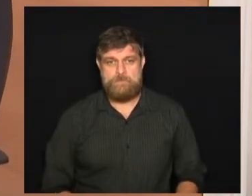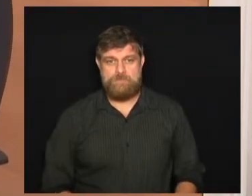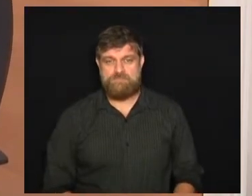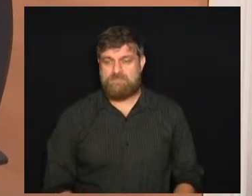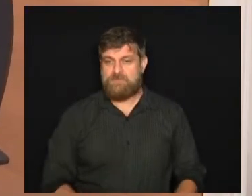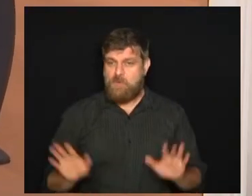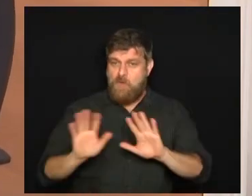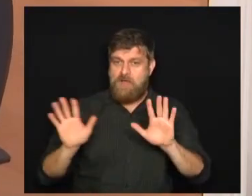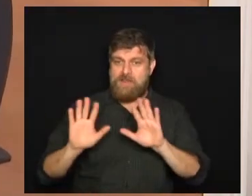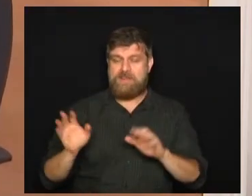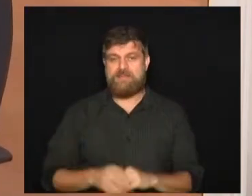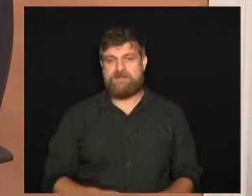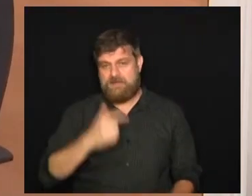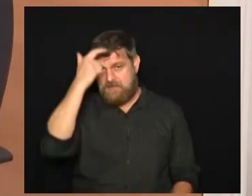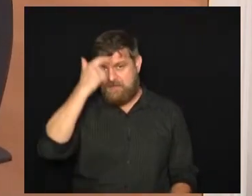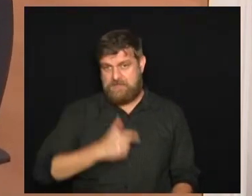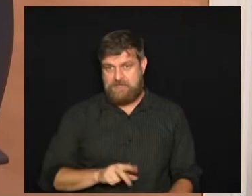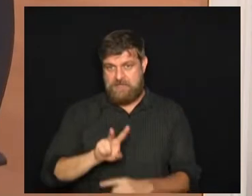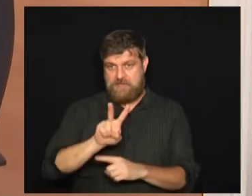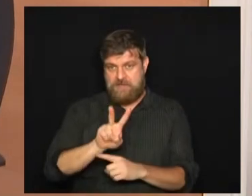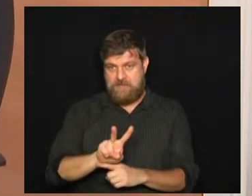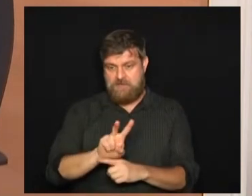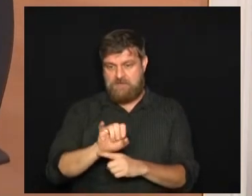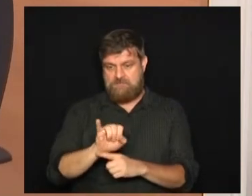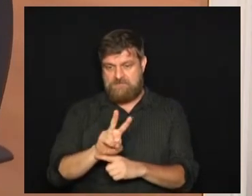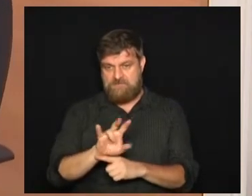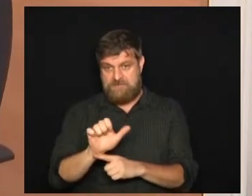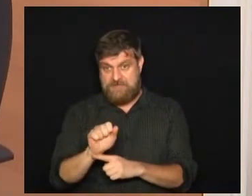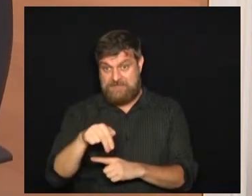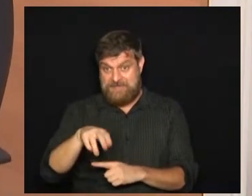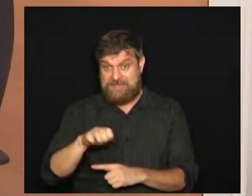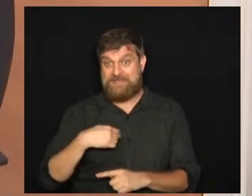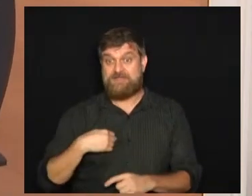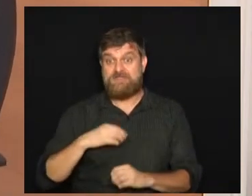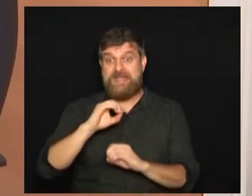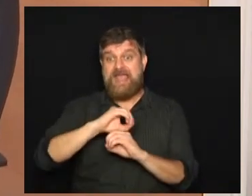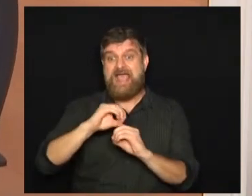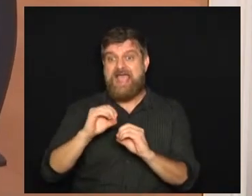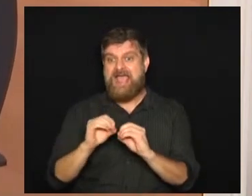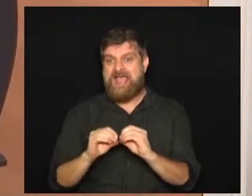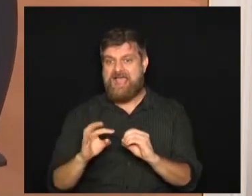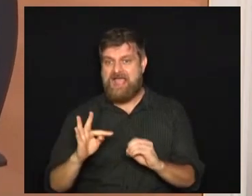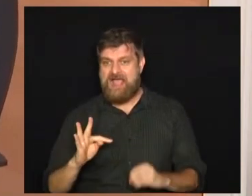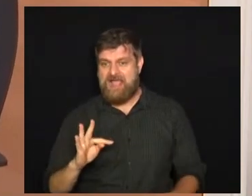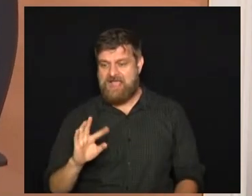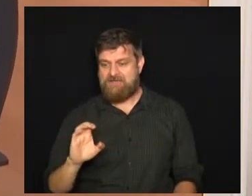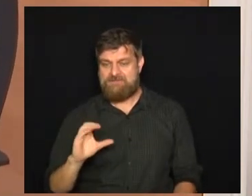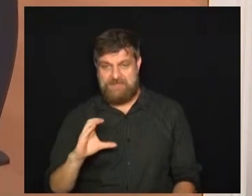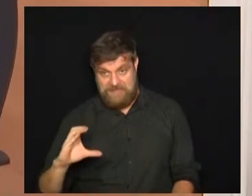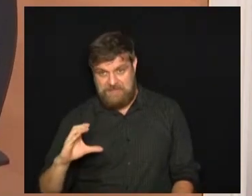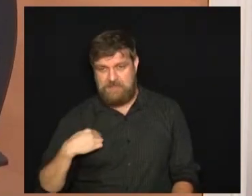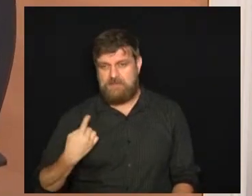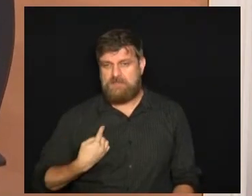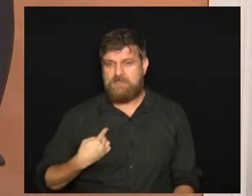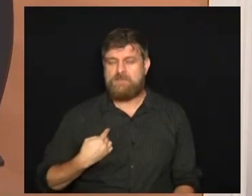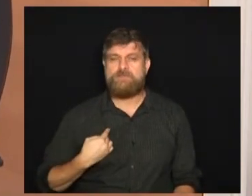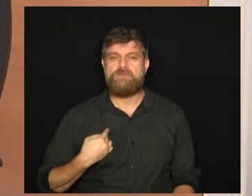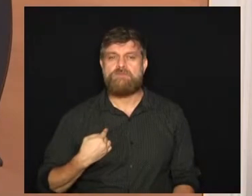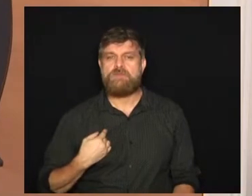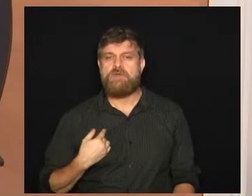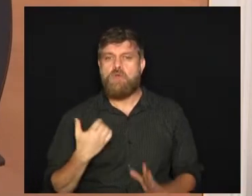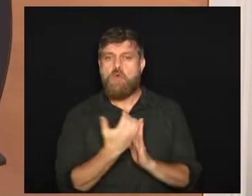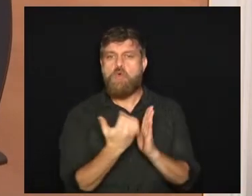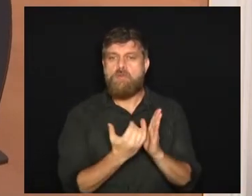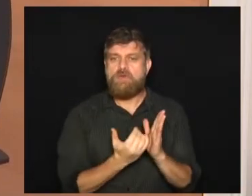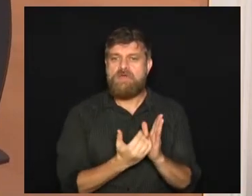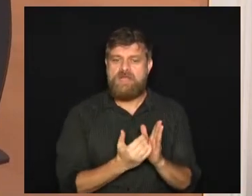Olá, boa tarde. Sou Viviane, da Fundação FEAC. Com relação ao Emprega Bem, queria saber se a gente tem números